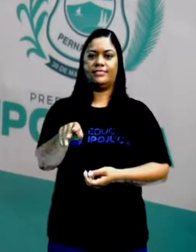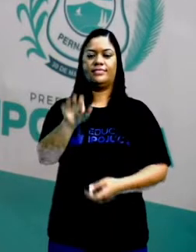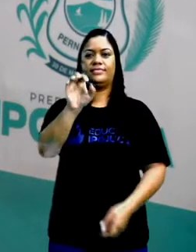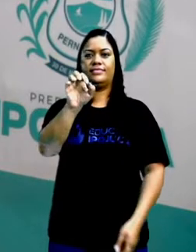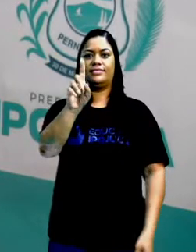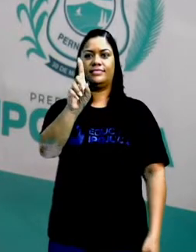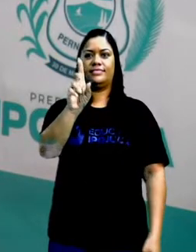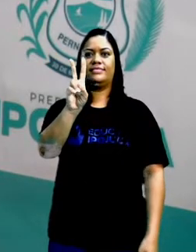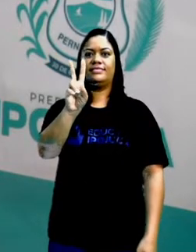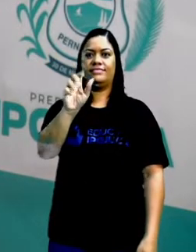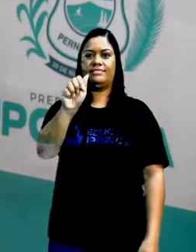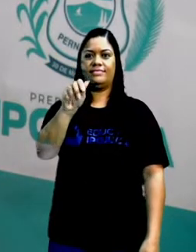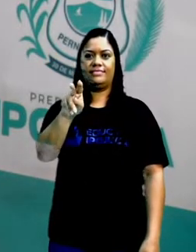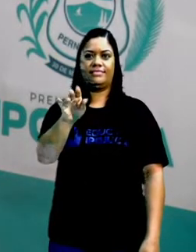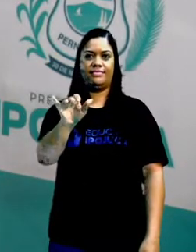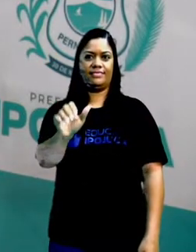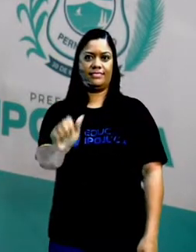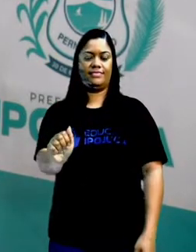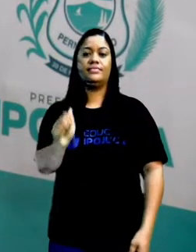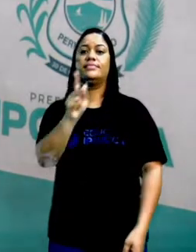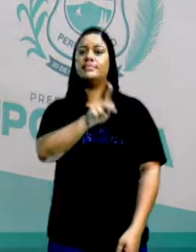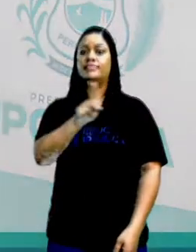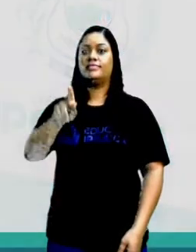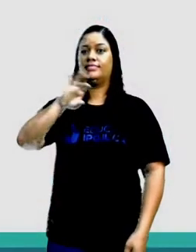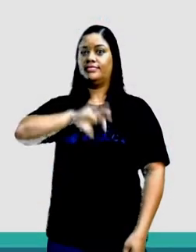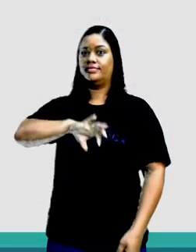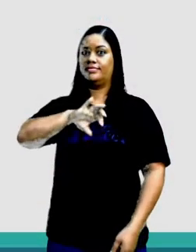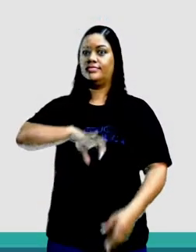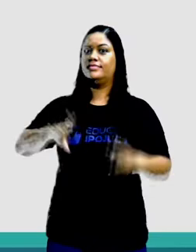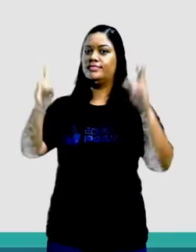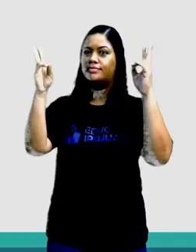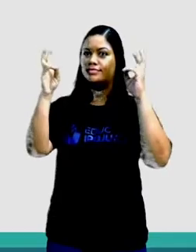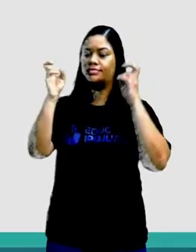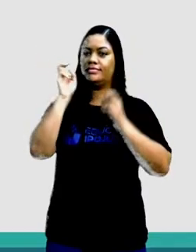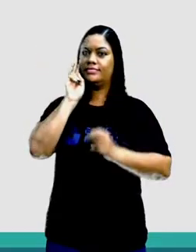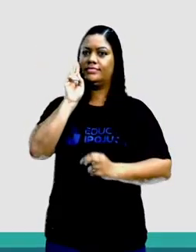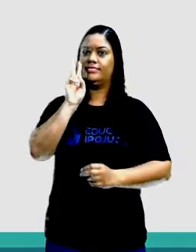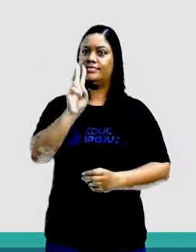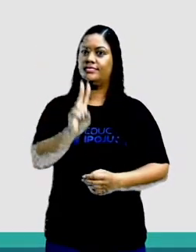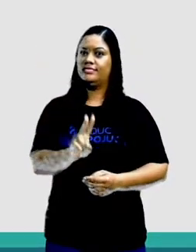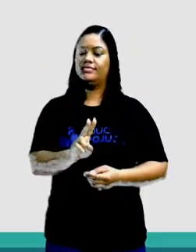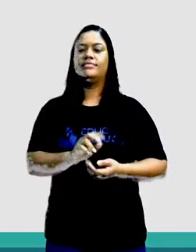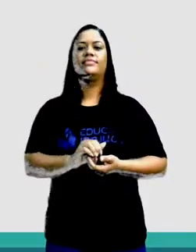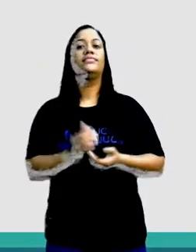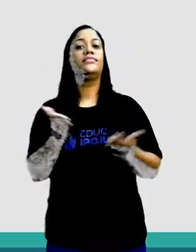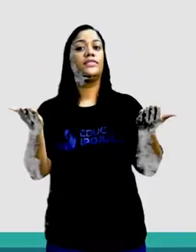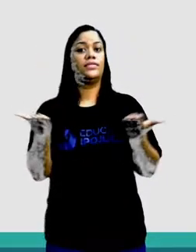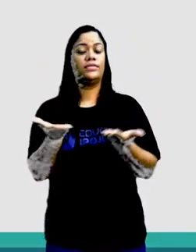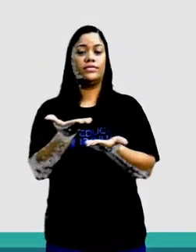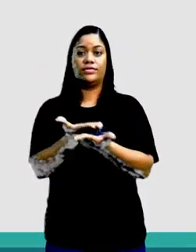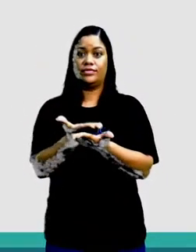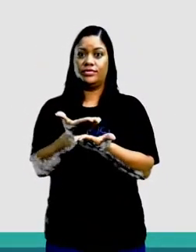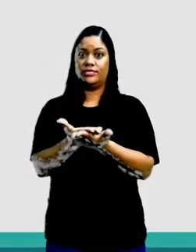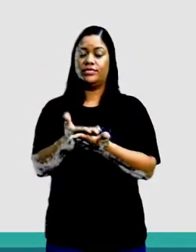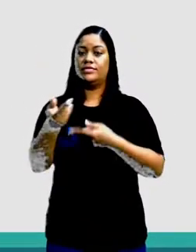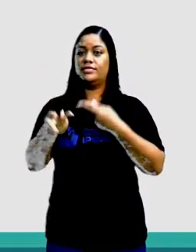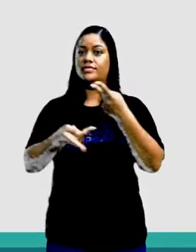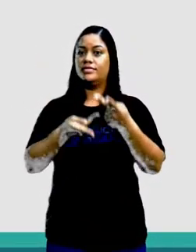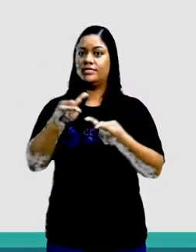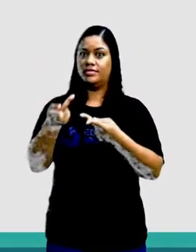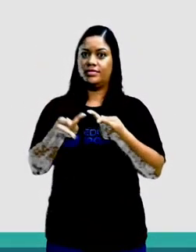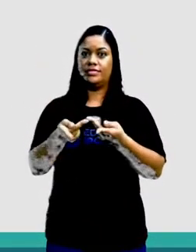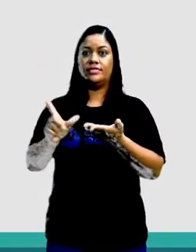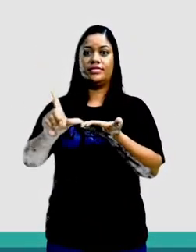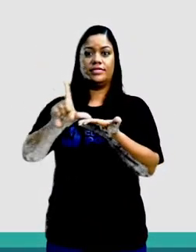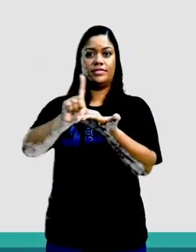Nunes professora de língua portuguesa Então vamos ao tema da nossa aula de hoje como vocês podem ver né hoje nós vamos tratar vamos falar